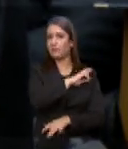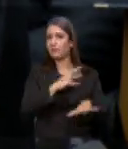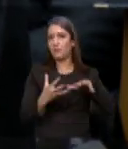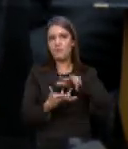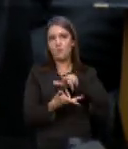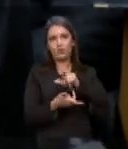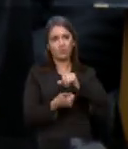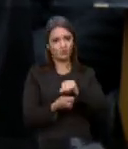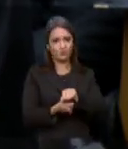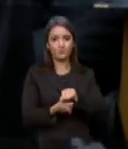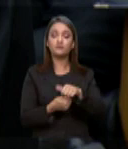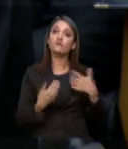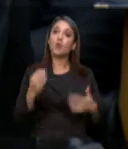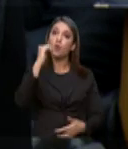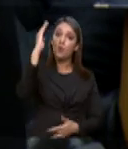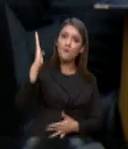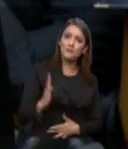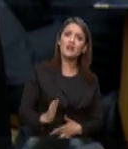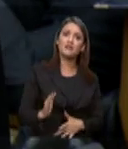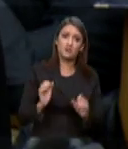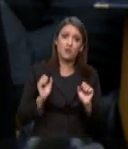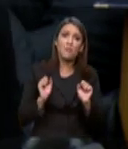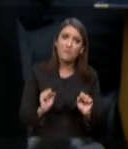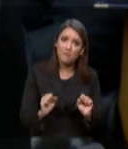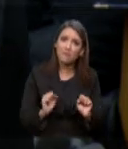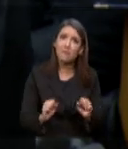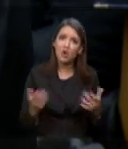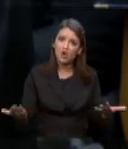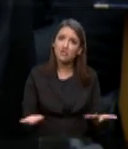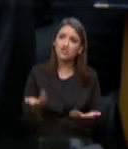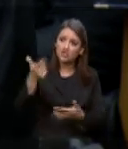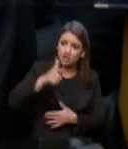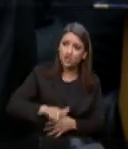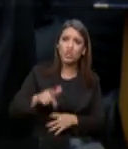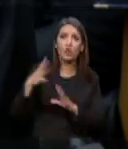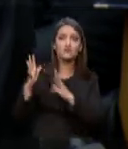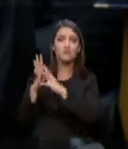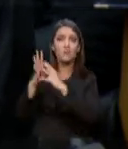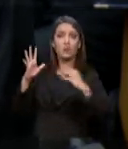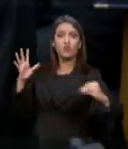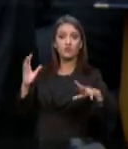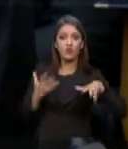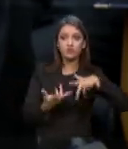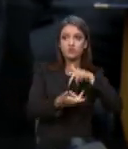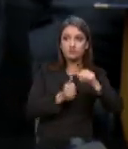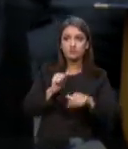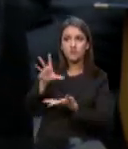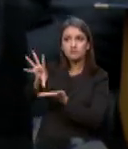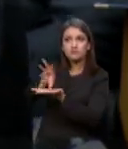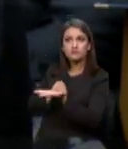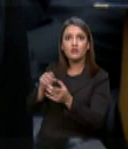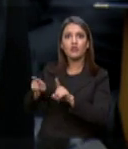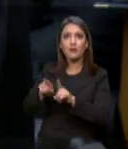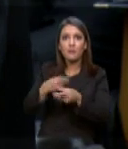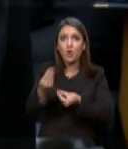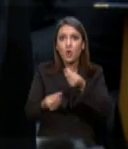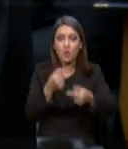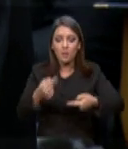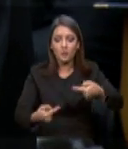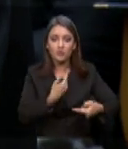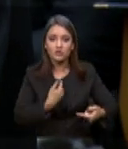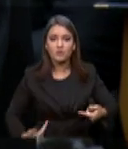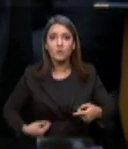global. O Brasil pode voltar a ser exemplo para o mundo na execução efetiva da política pública